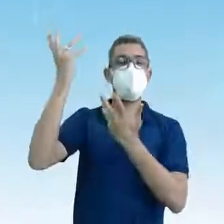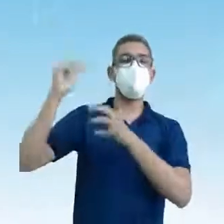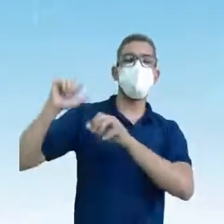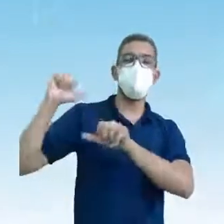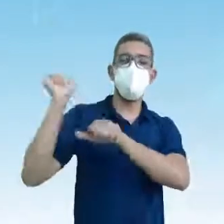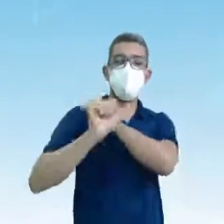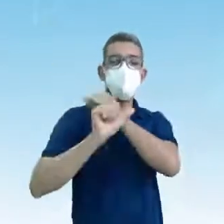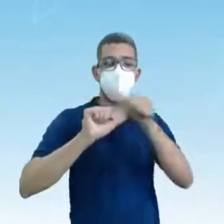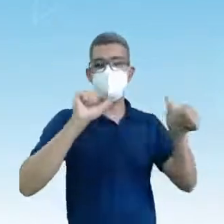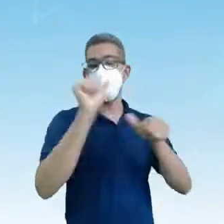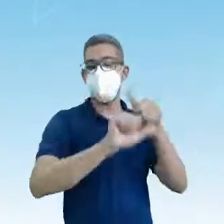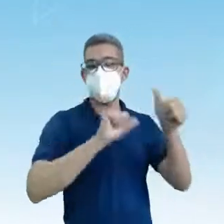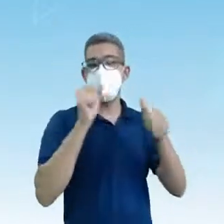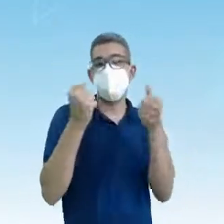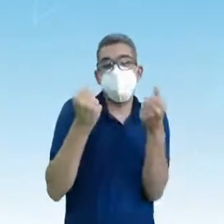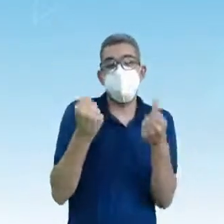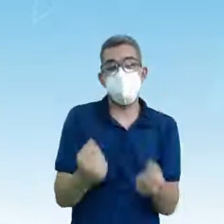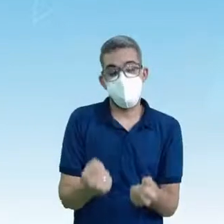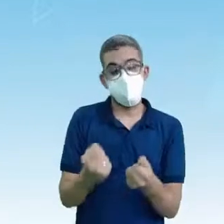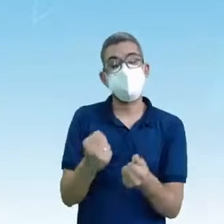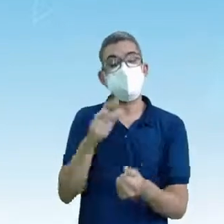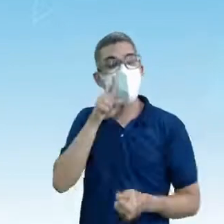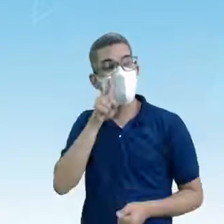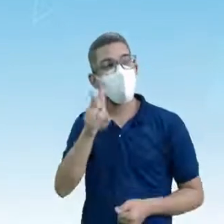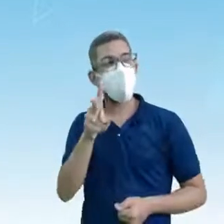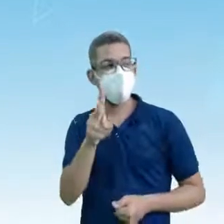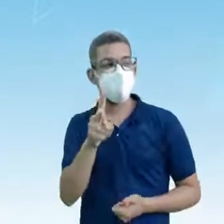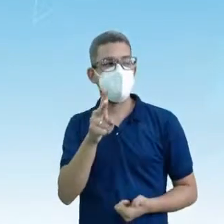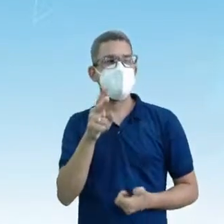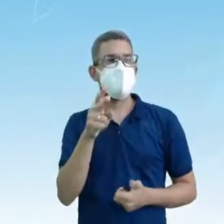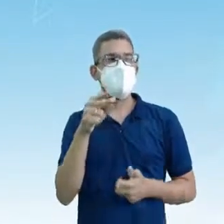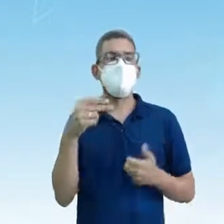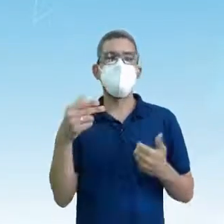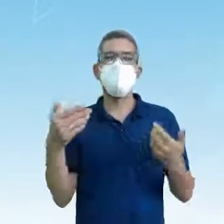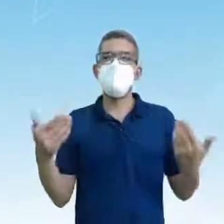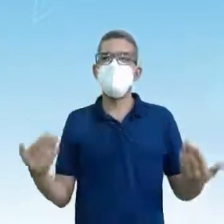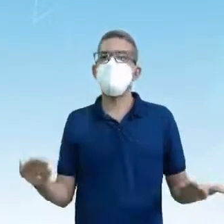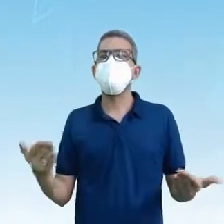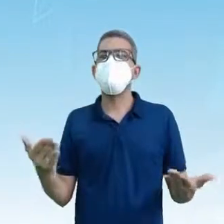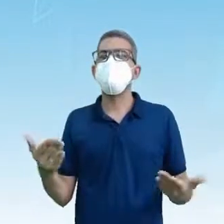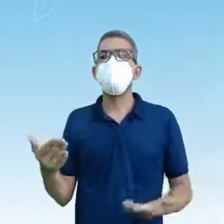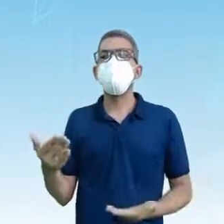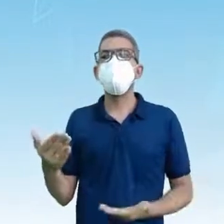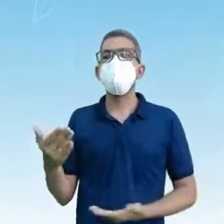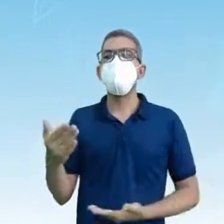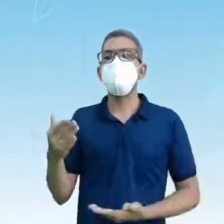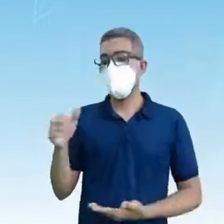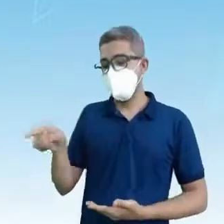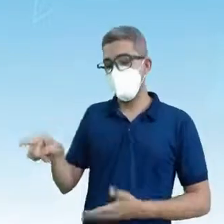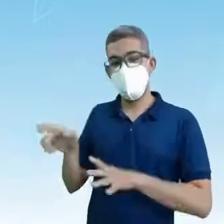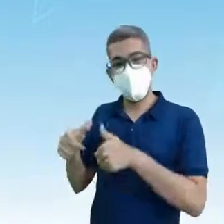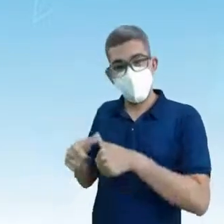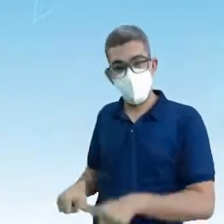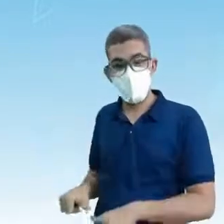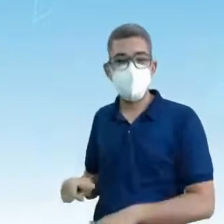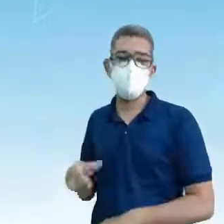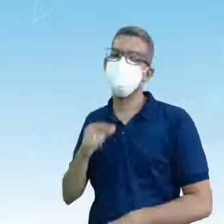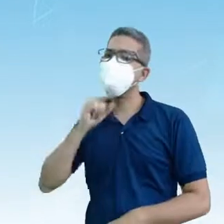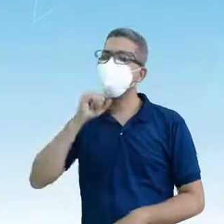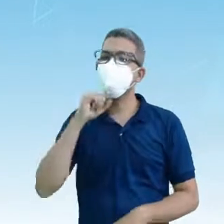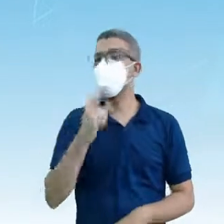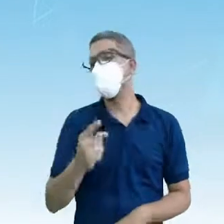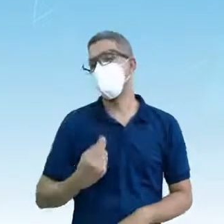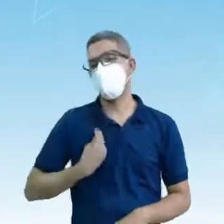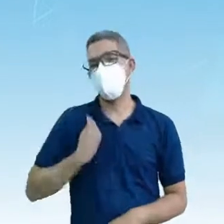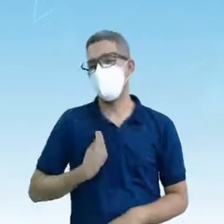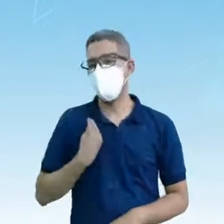tão pesadas em determinados locais que não tem condição de ter